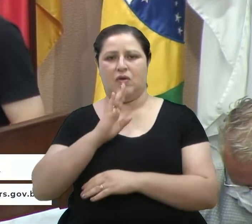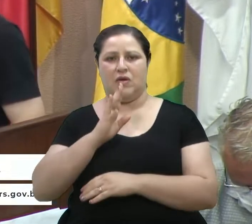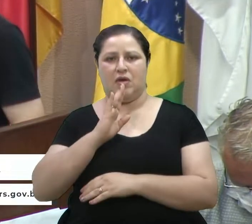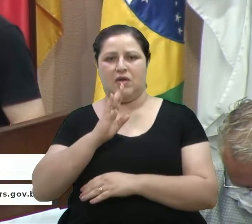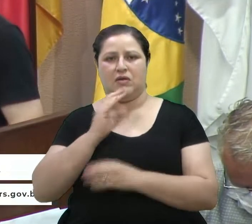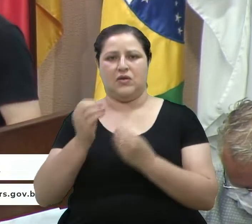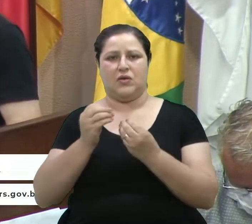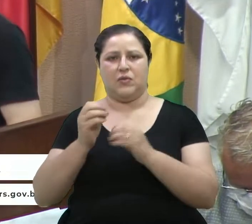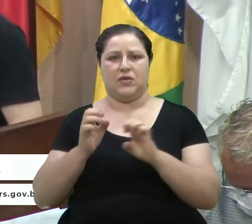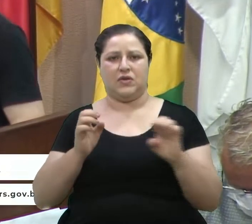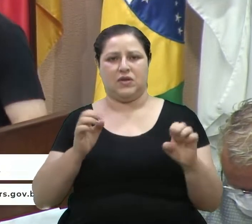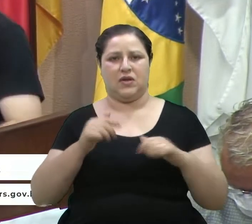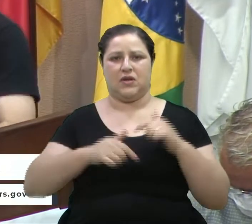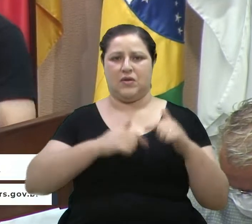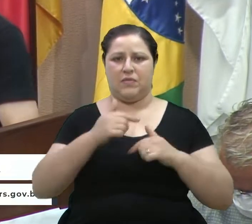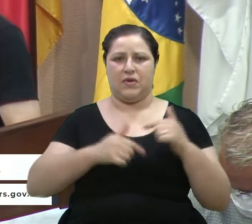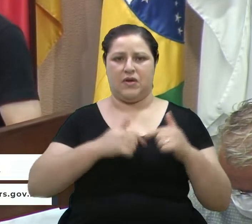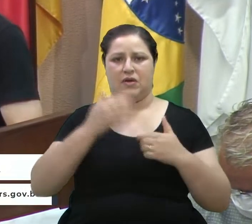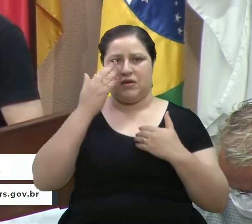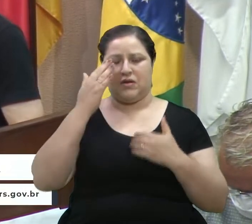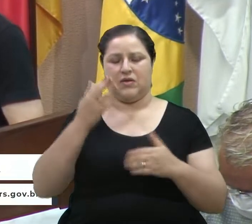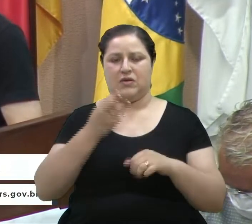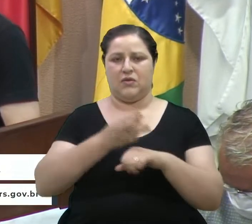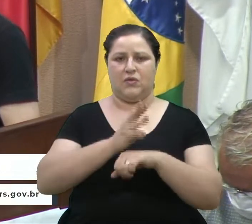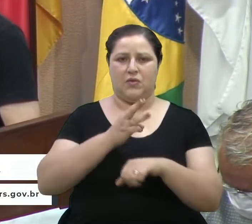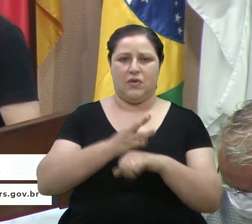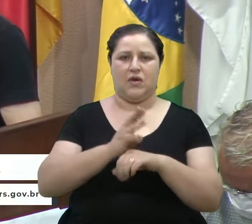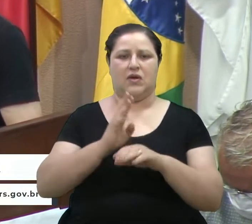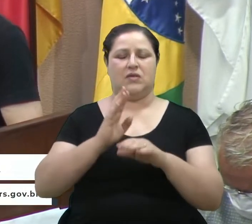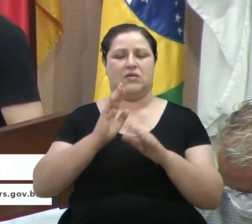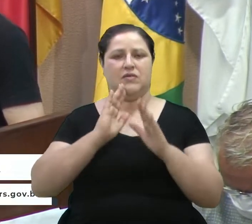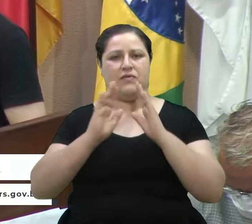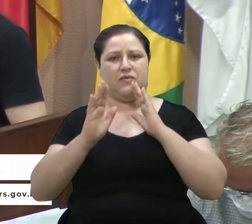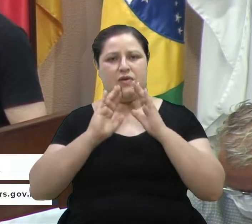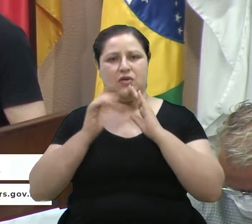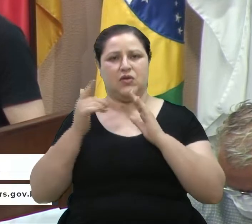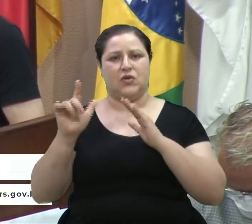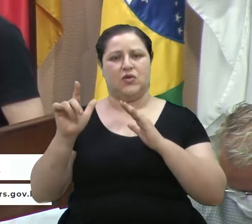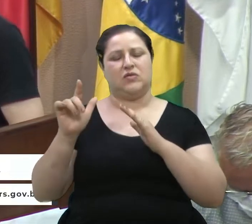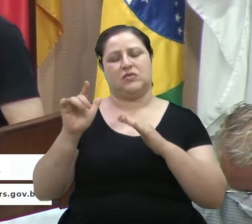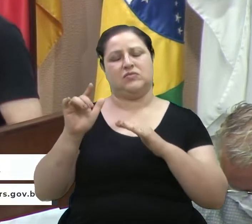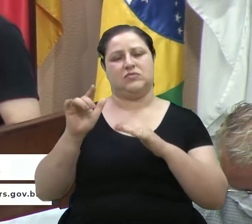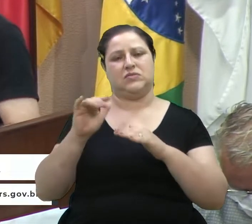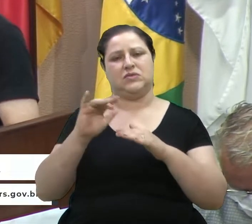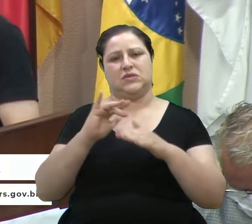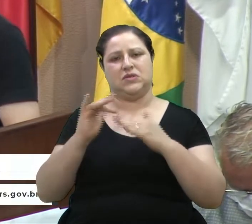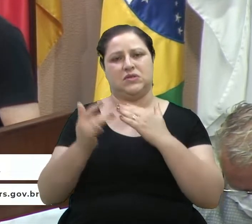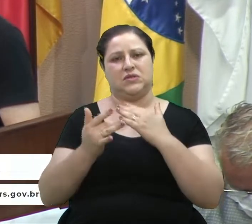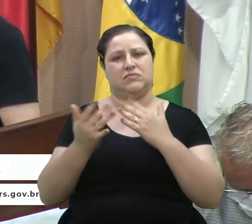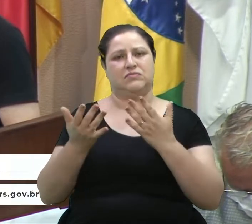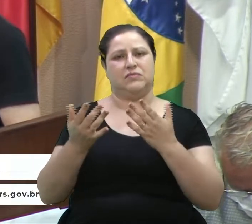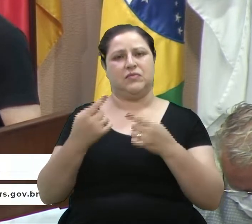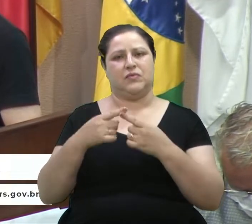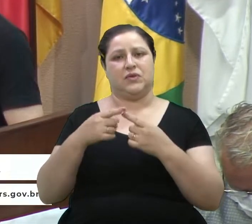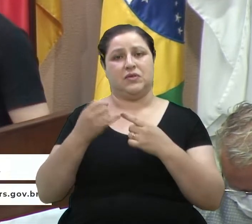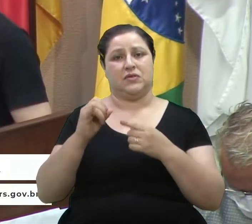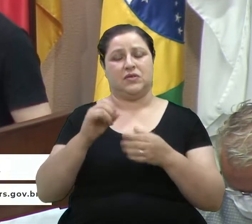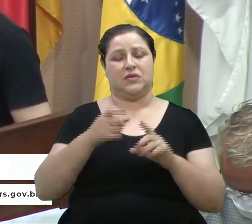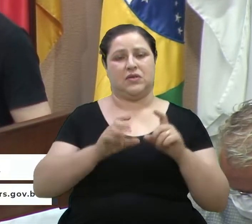a esquerda trabalha, graças ao nosso WhatsApp, ao Face e aos outros meios. Né? Porque, se dependesse da mídia tradicional, Marcon, a gente ia